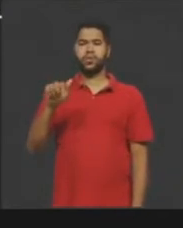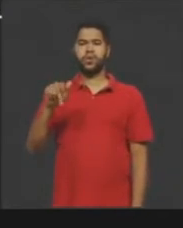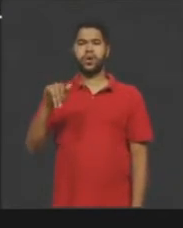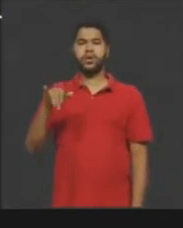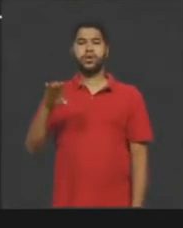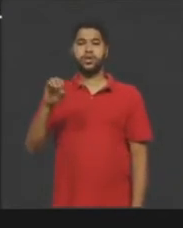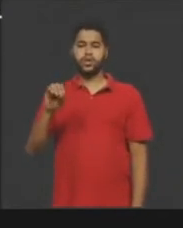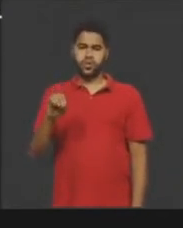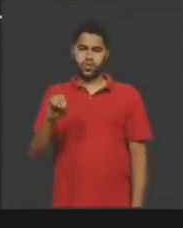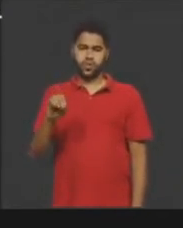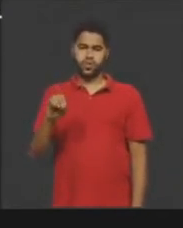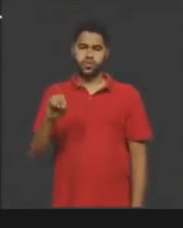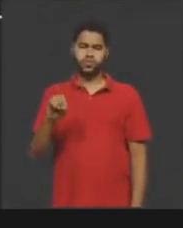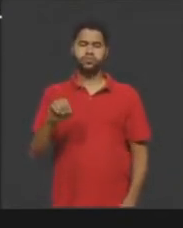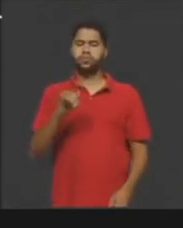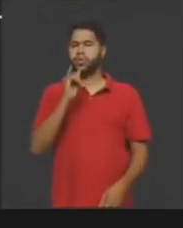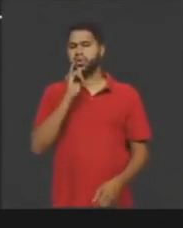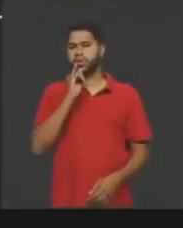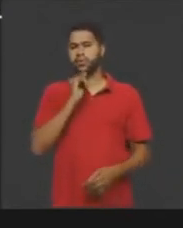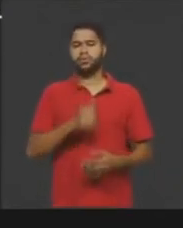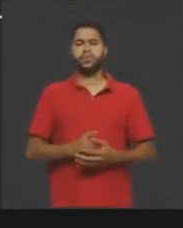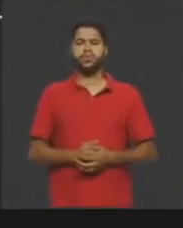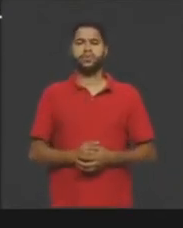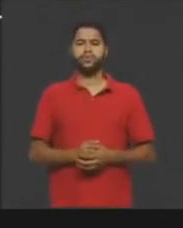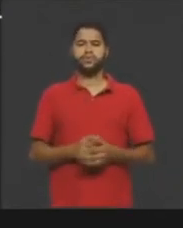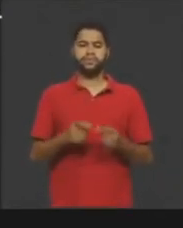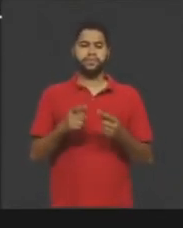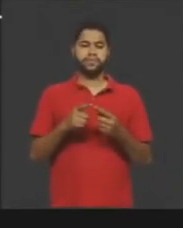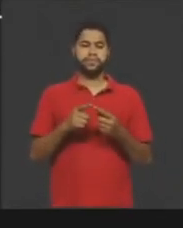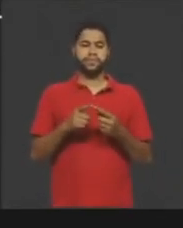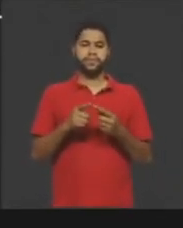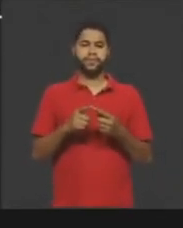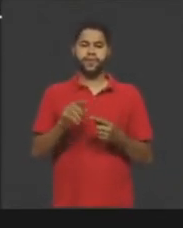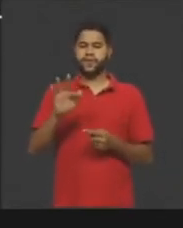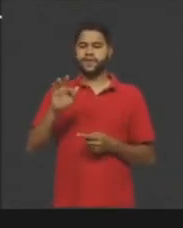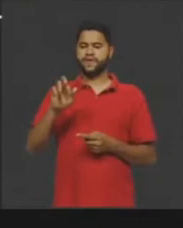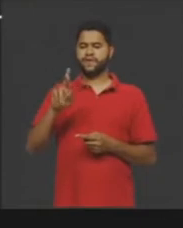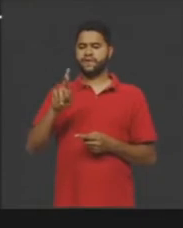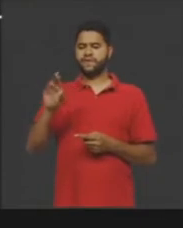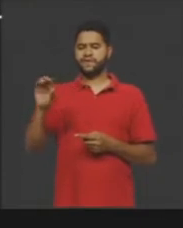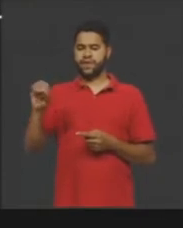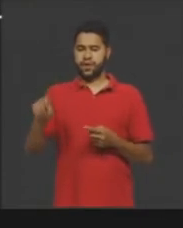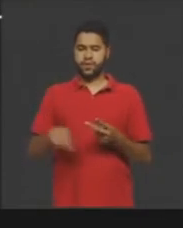não é orgânico. Por exemplo, ferro é inorgânico,